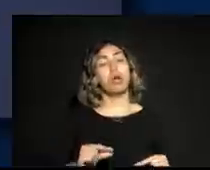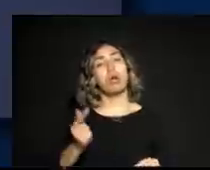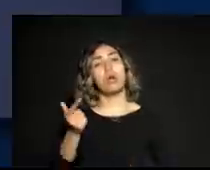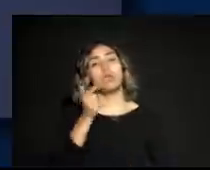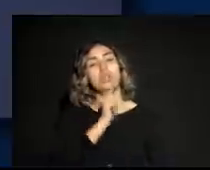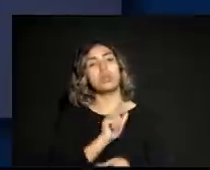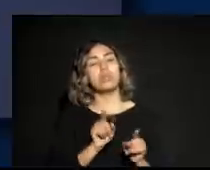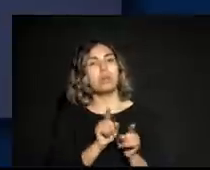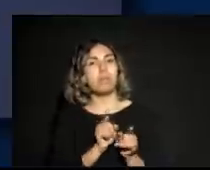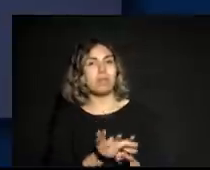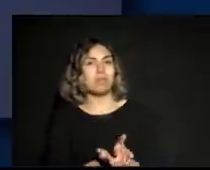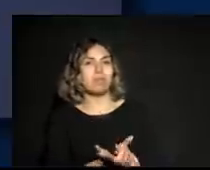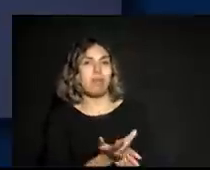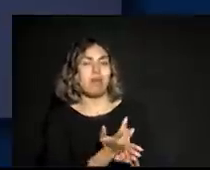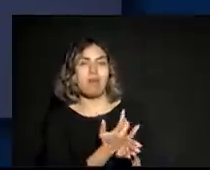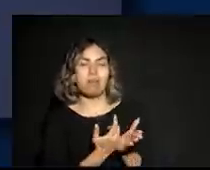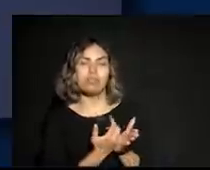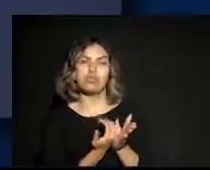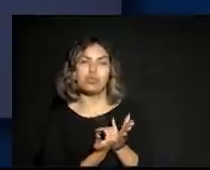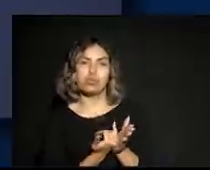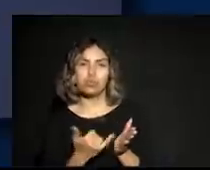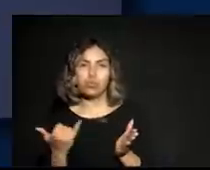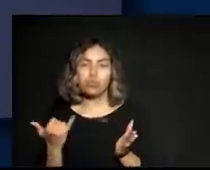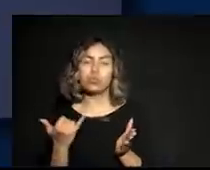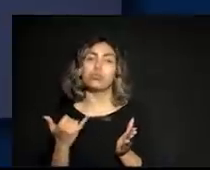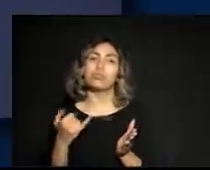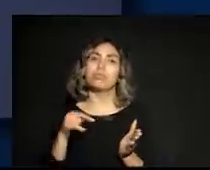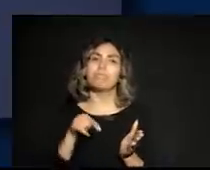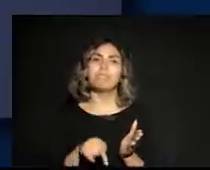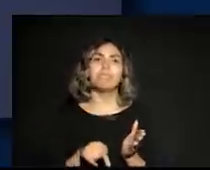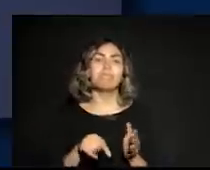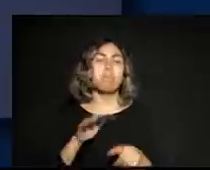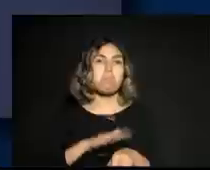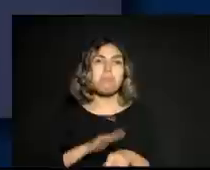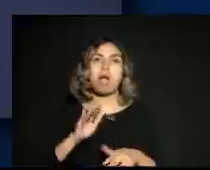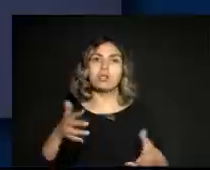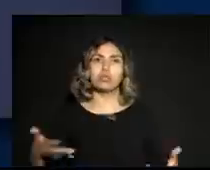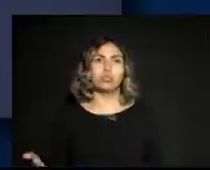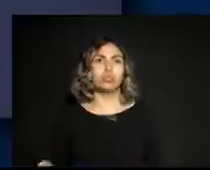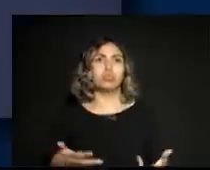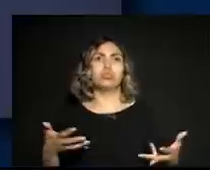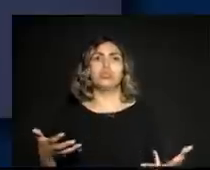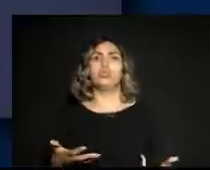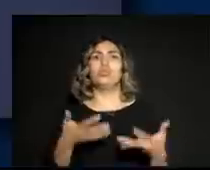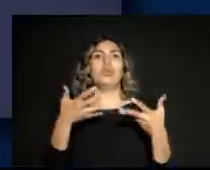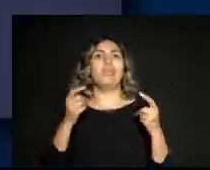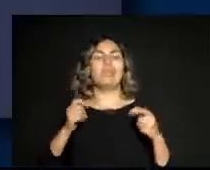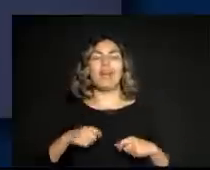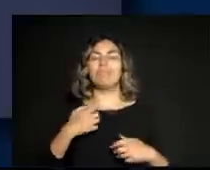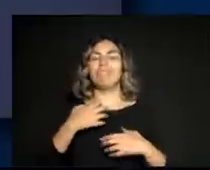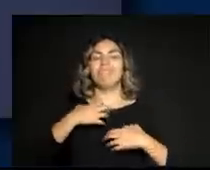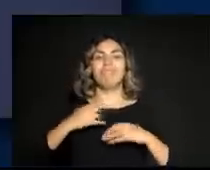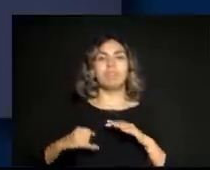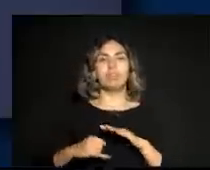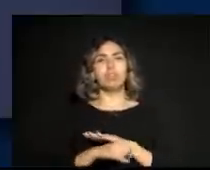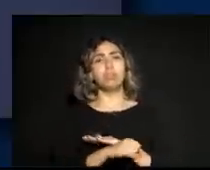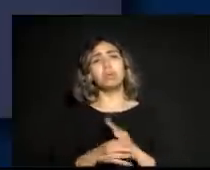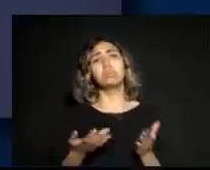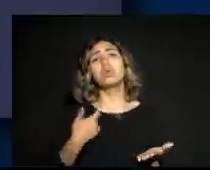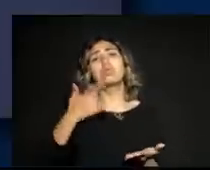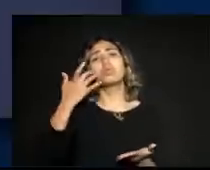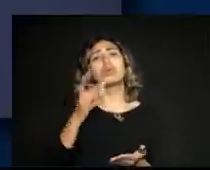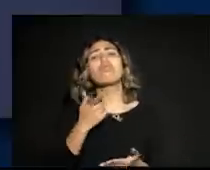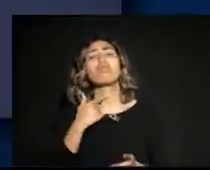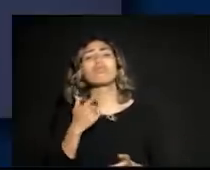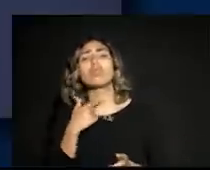a taxa de juros civilizada ela é uma ó impulsionador do investimento não interessa a nossa vontade